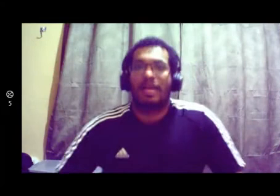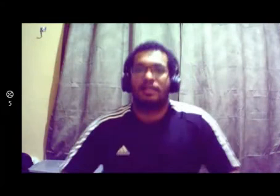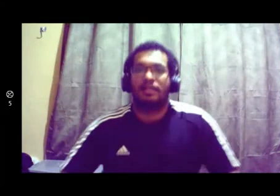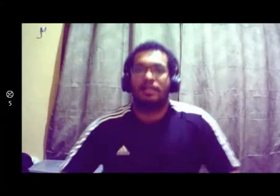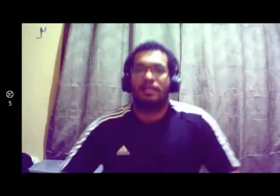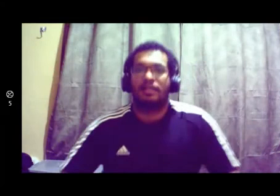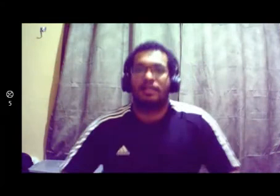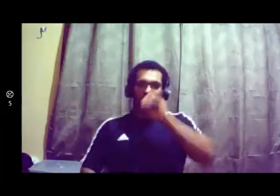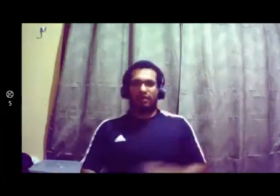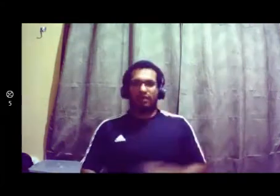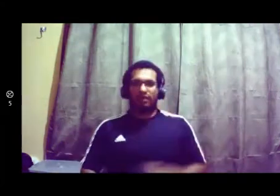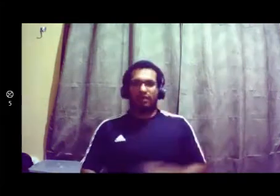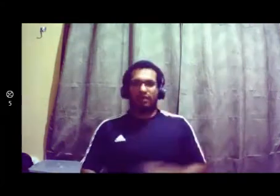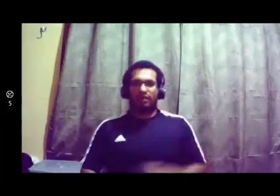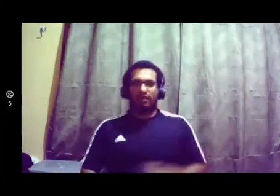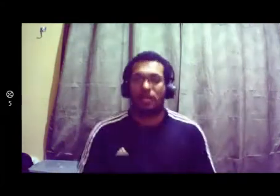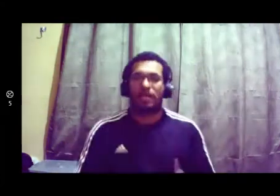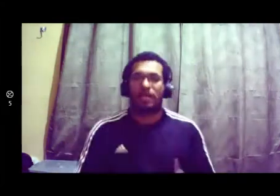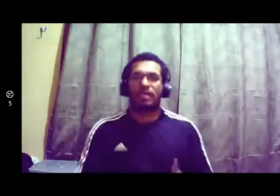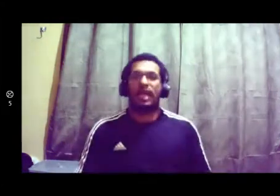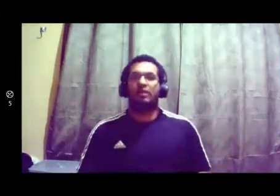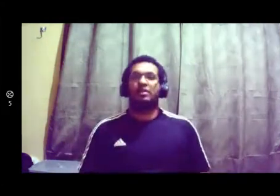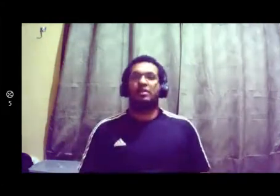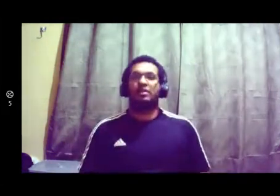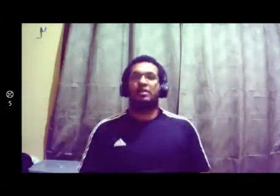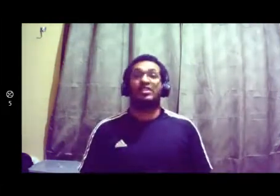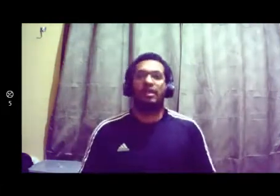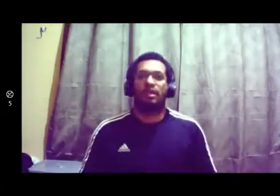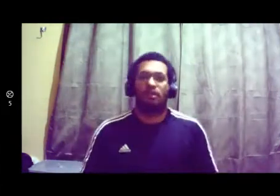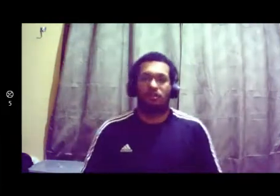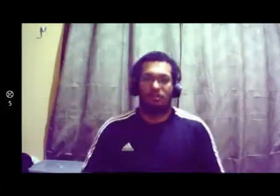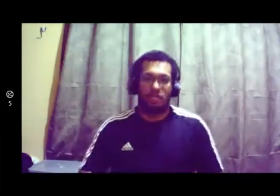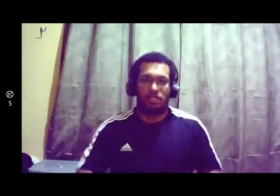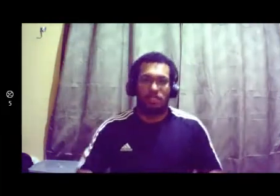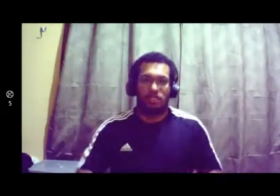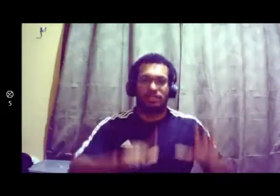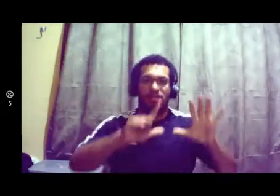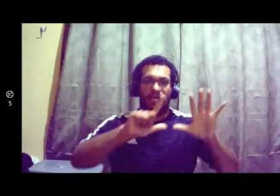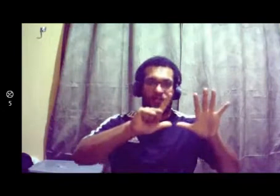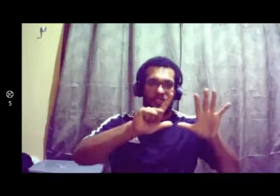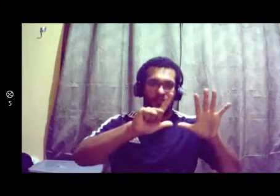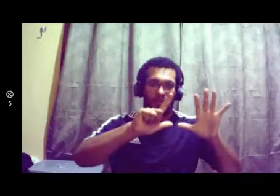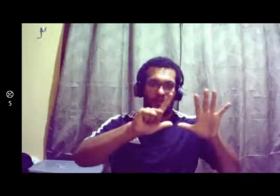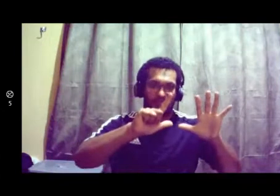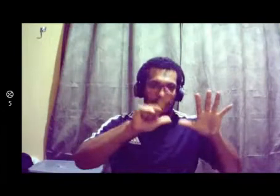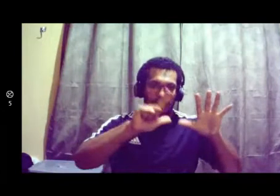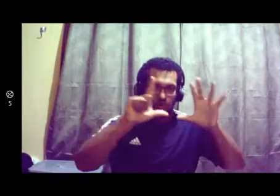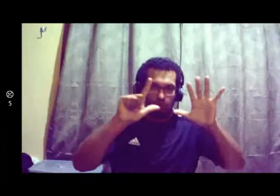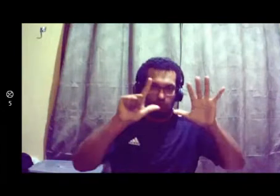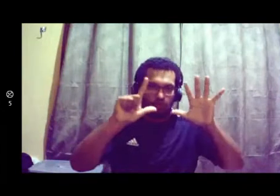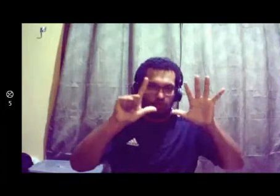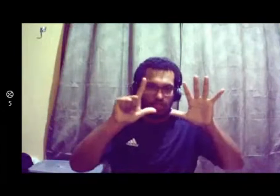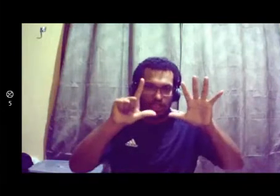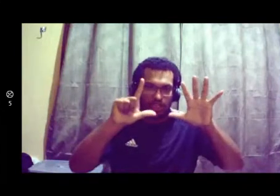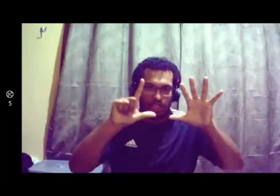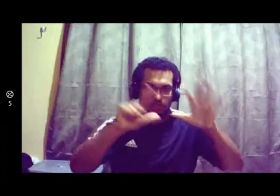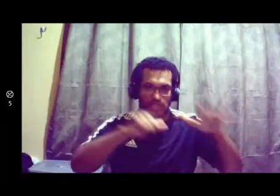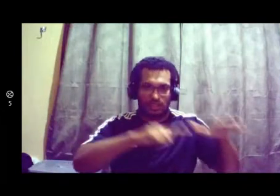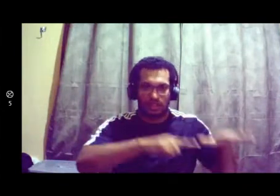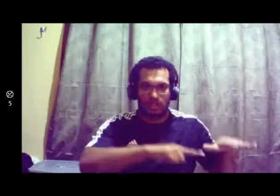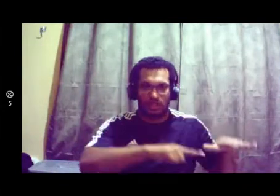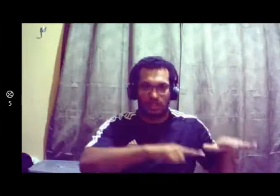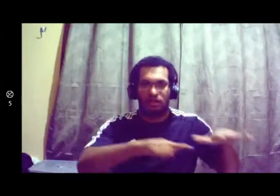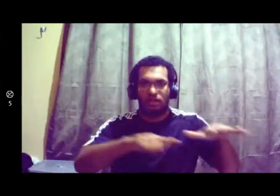Vamos lá, então, eu falei mês para vocês, falei o calendário, então semana, novamente, semana, vocês podem fazer com os 7